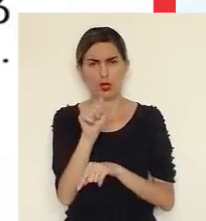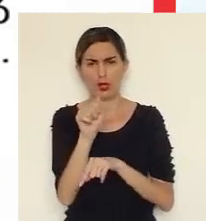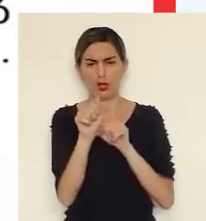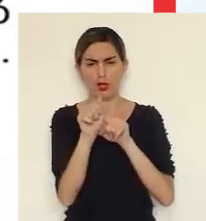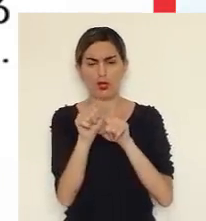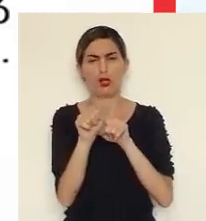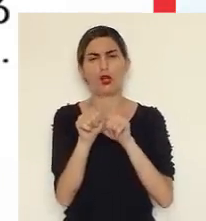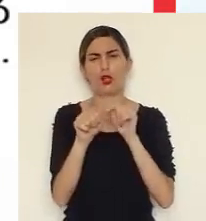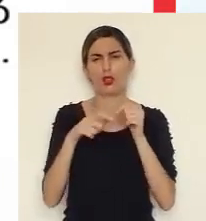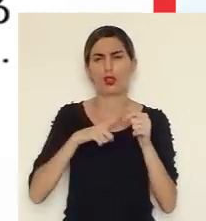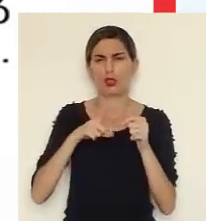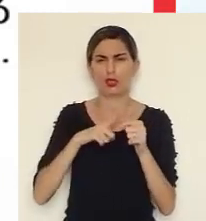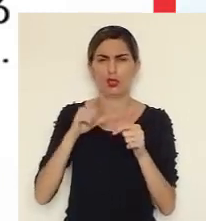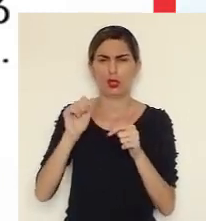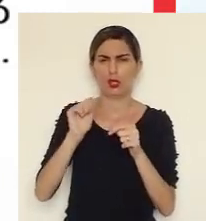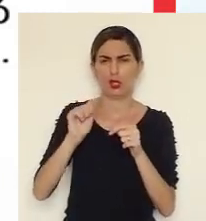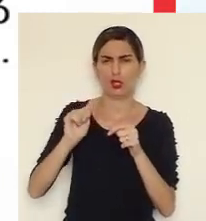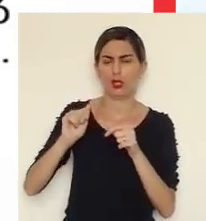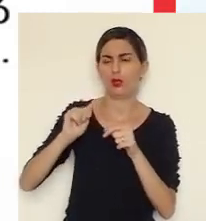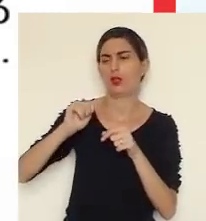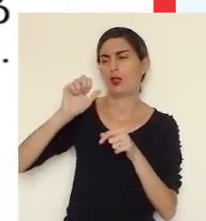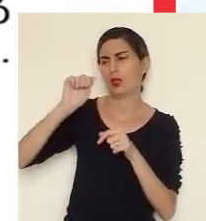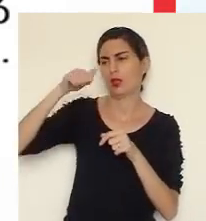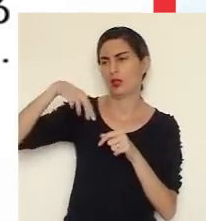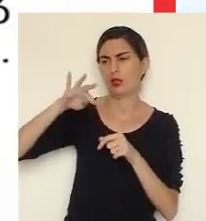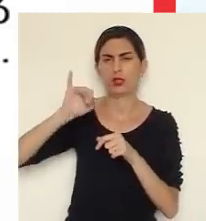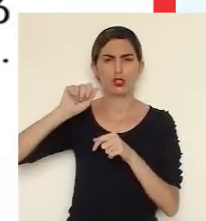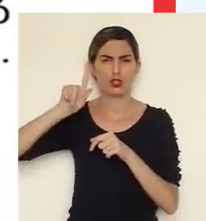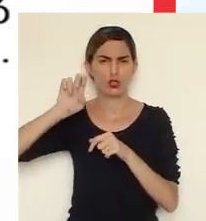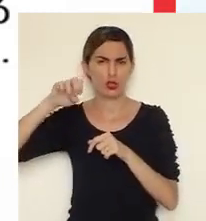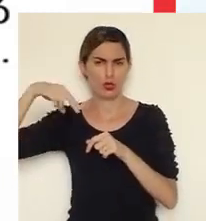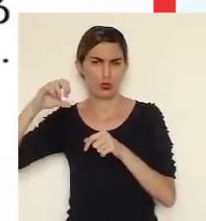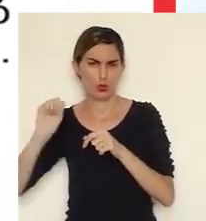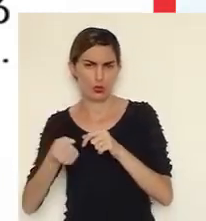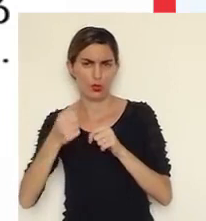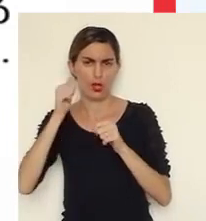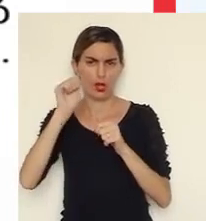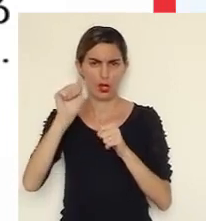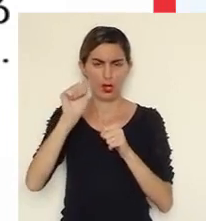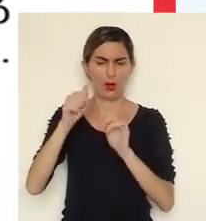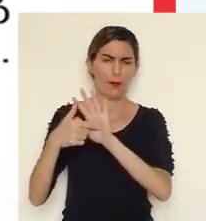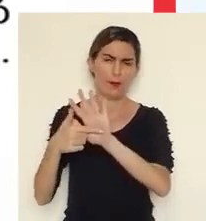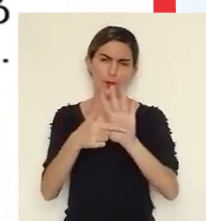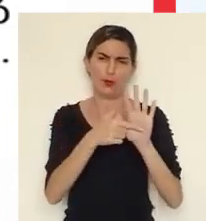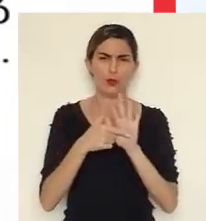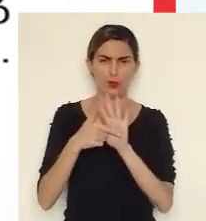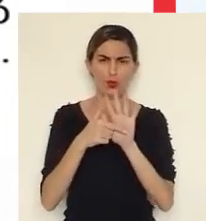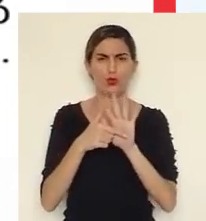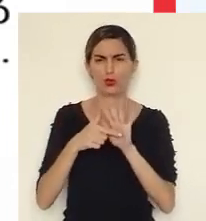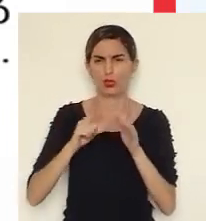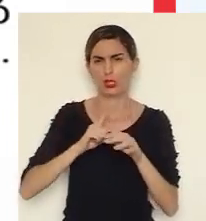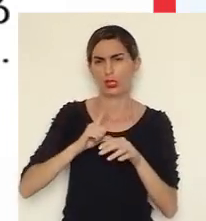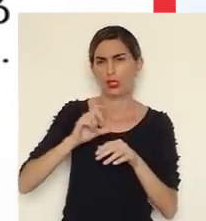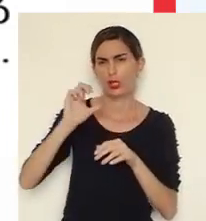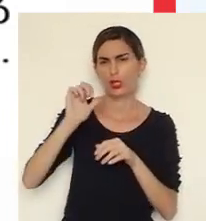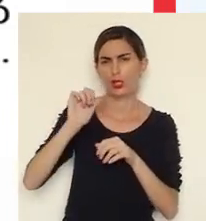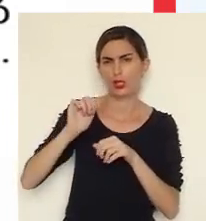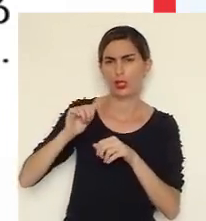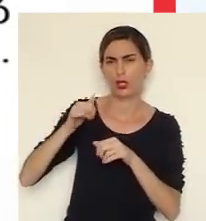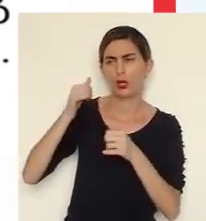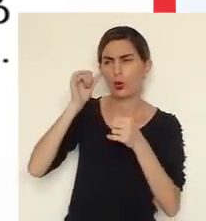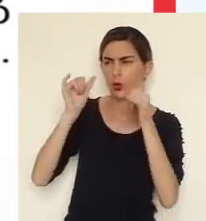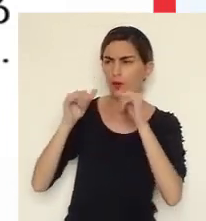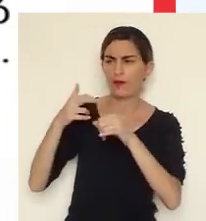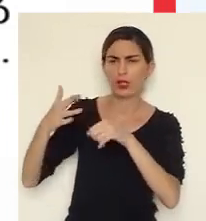A, cujas hemácias apresentam antígenos, que são os aglutogênios A, apresentam anticorpos,